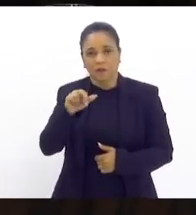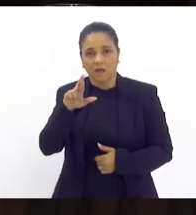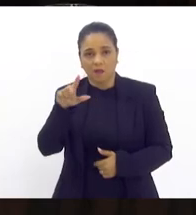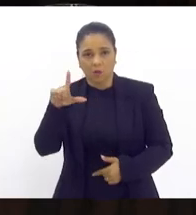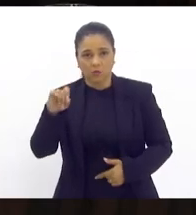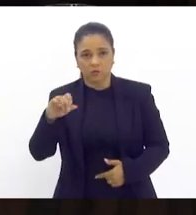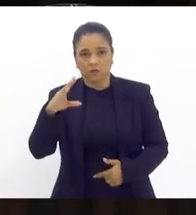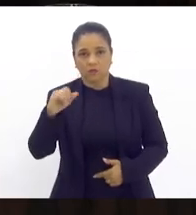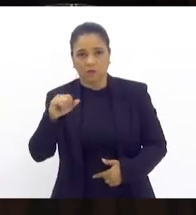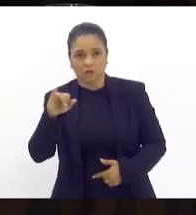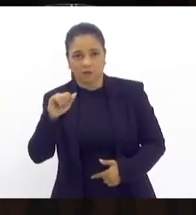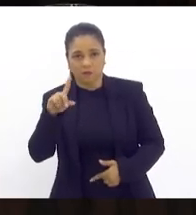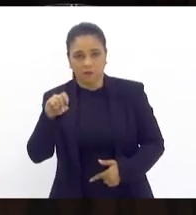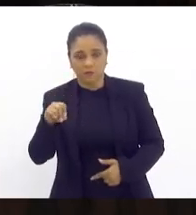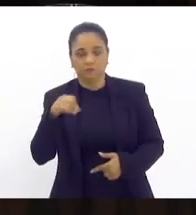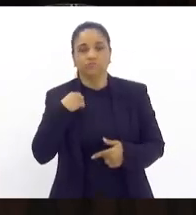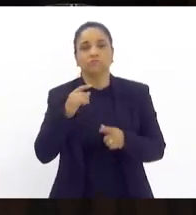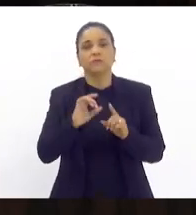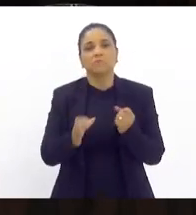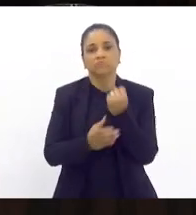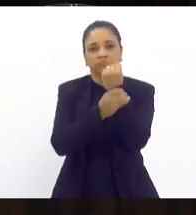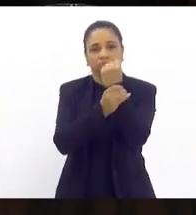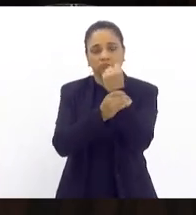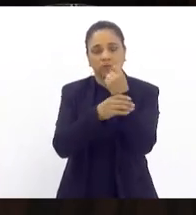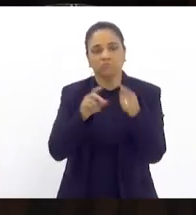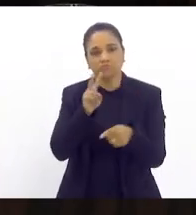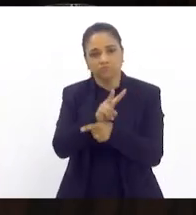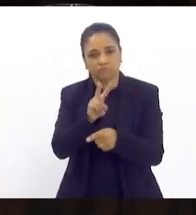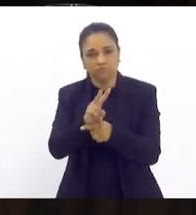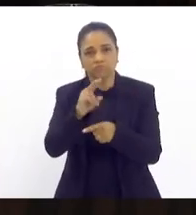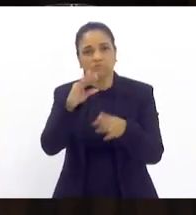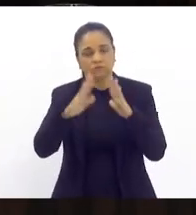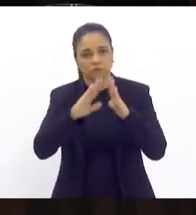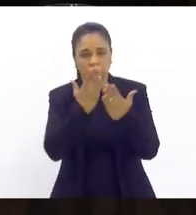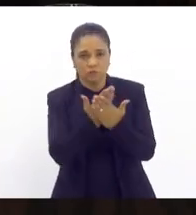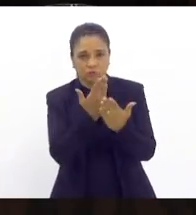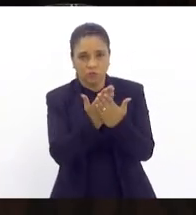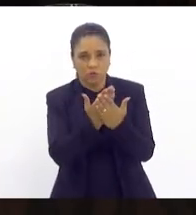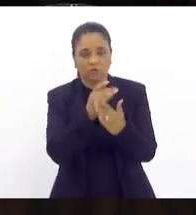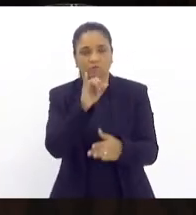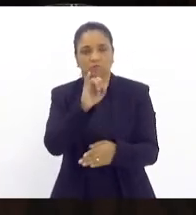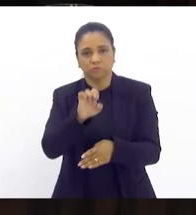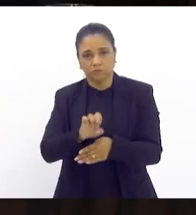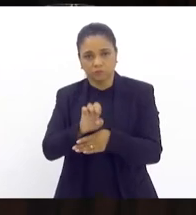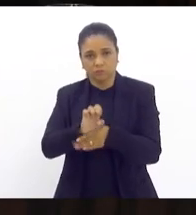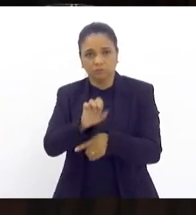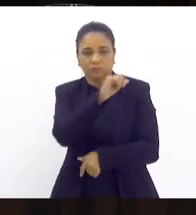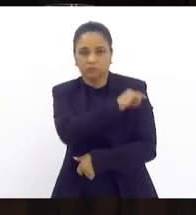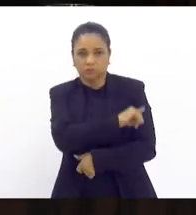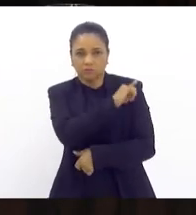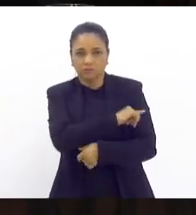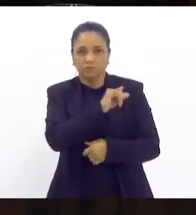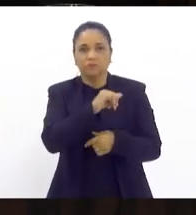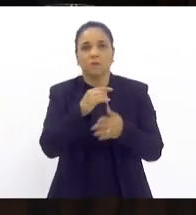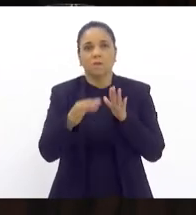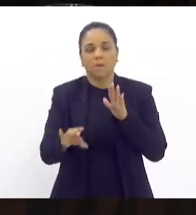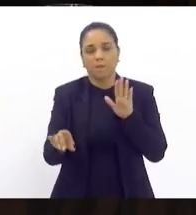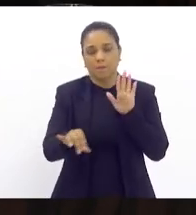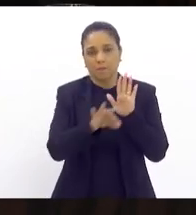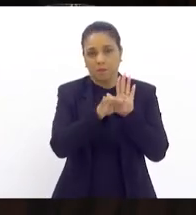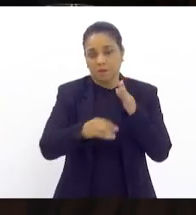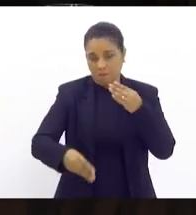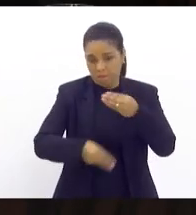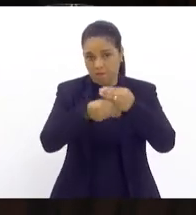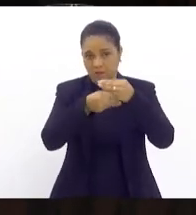que cria o índice de segurança das escolas de rede de ensino Público do Estado do Rio de Janeiro parecer e das comissões de constituição